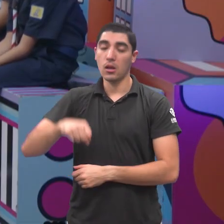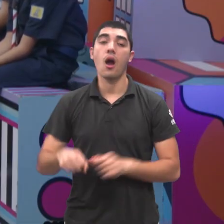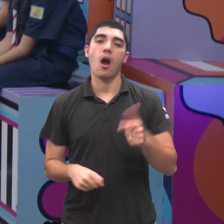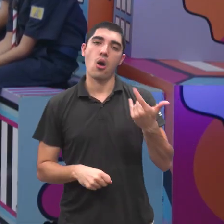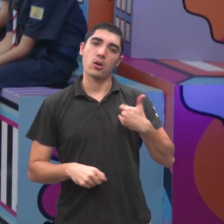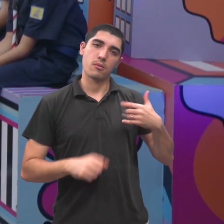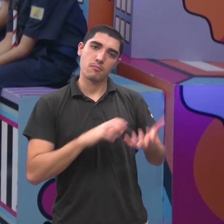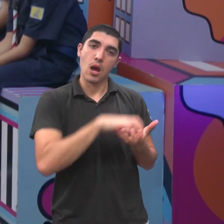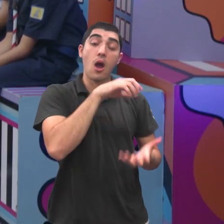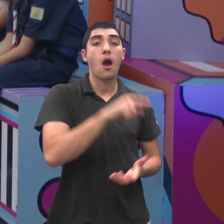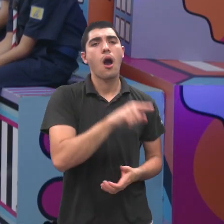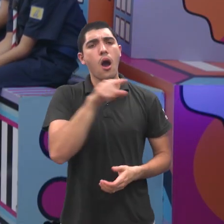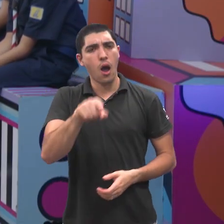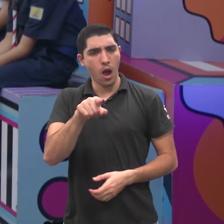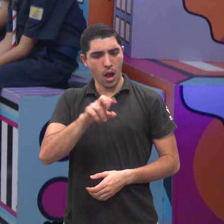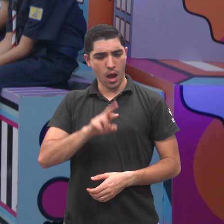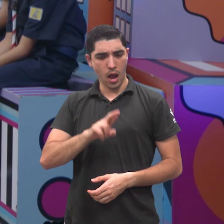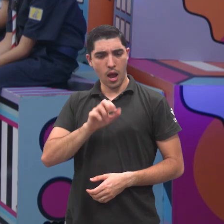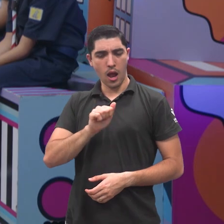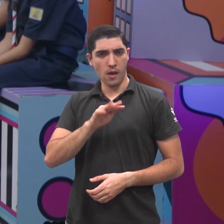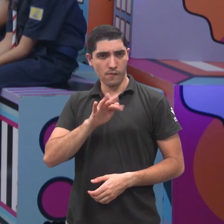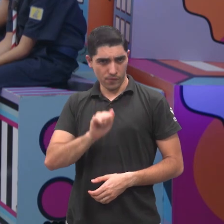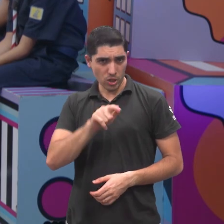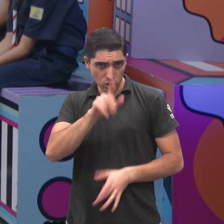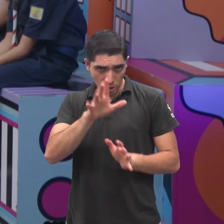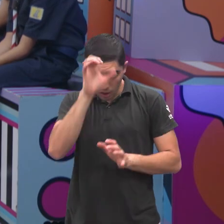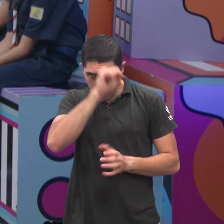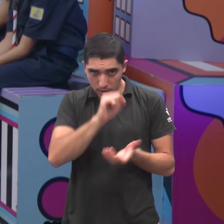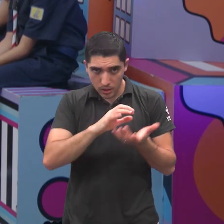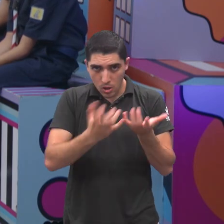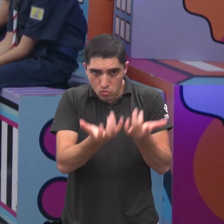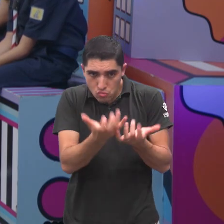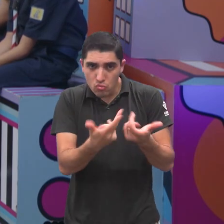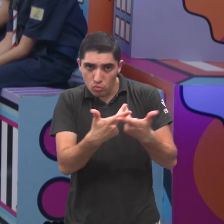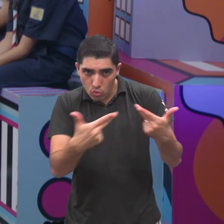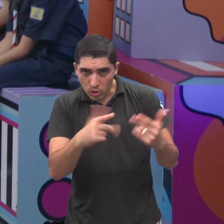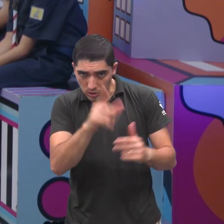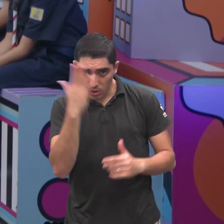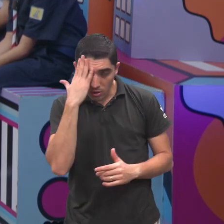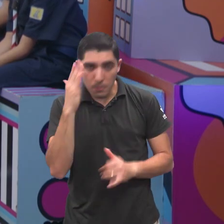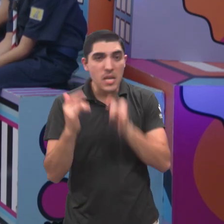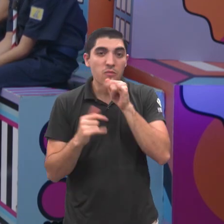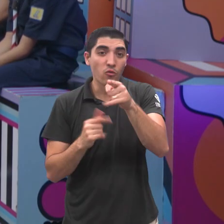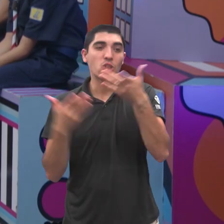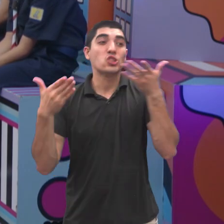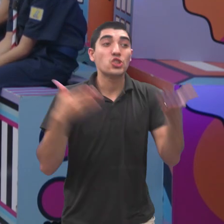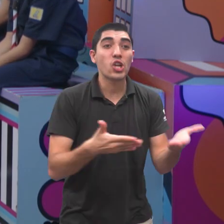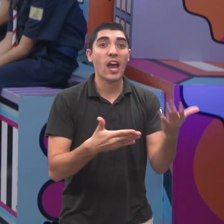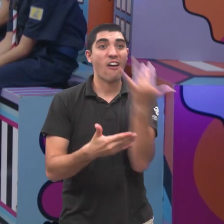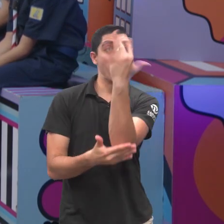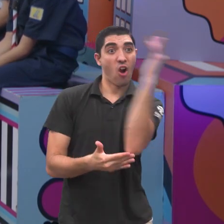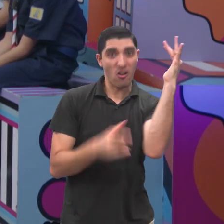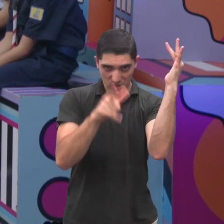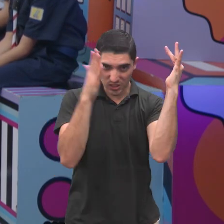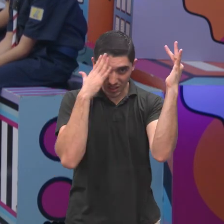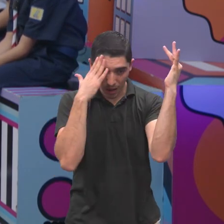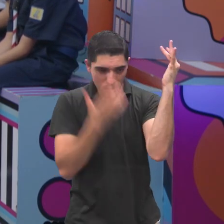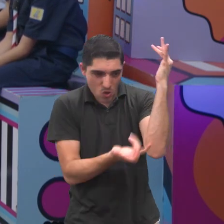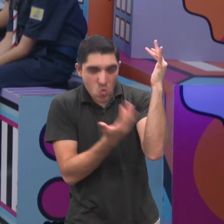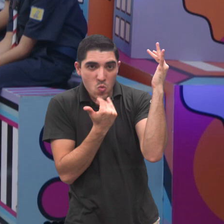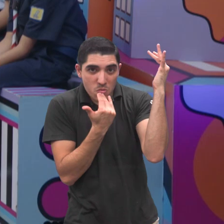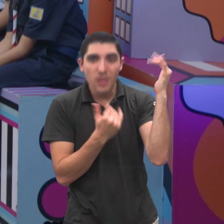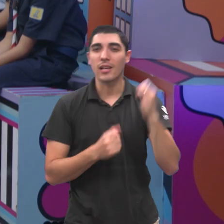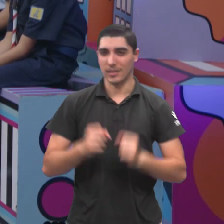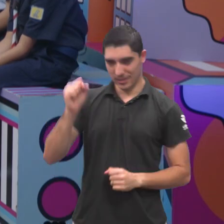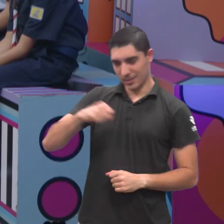Rafa já tá meio envolvida nesse processo. Por exemplo, acender fogueira, você já sabe? Sei. Se cair no meio da floresta, sabe acender uma fogueira e fazer a própria